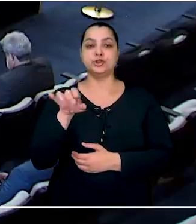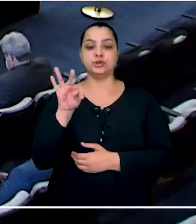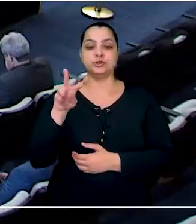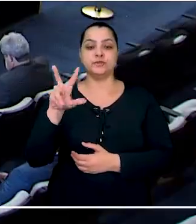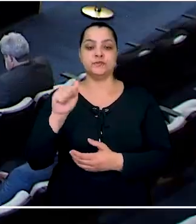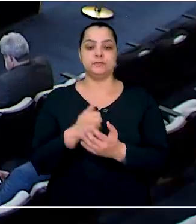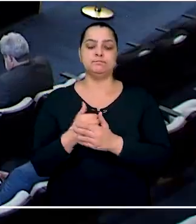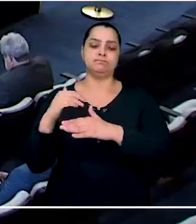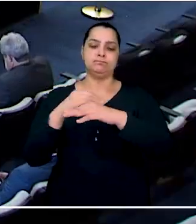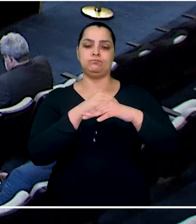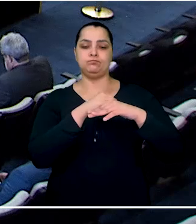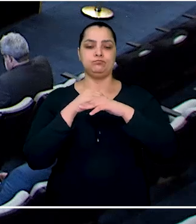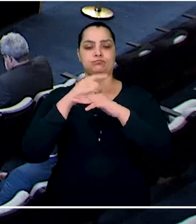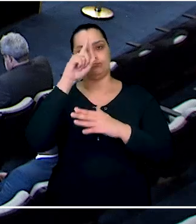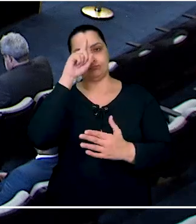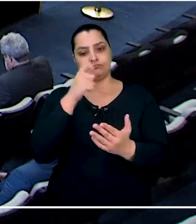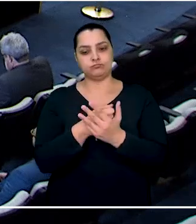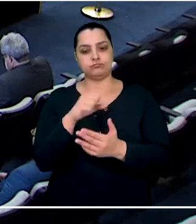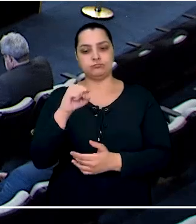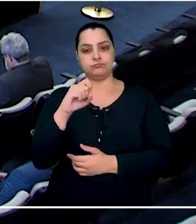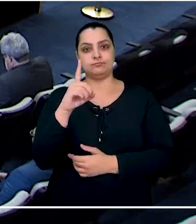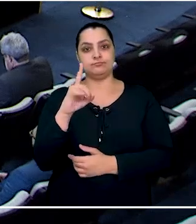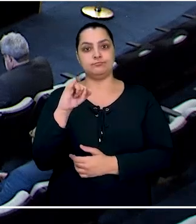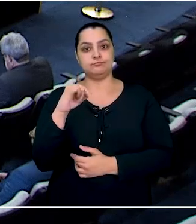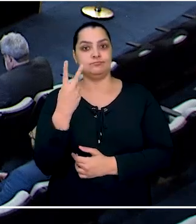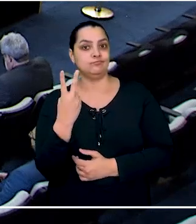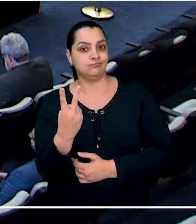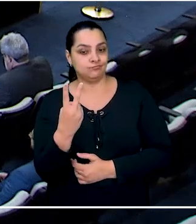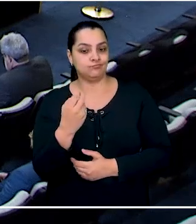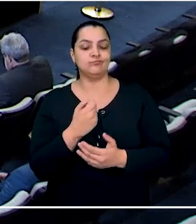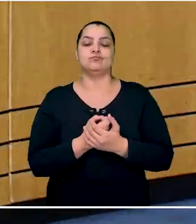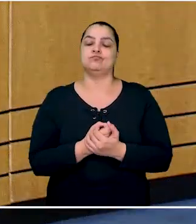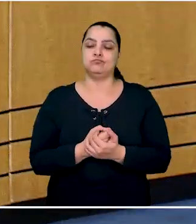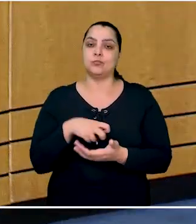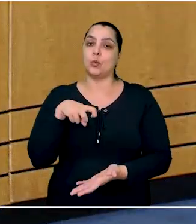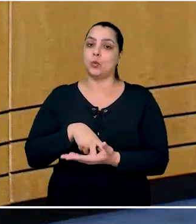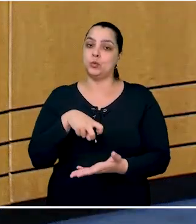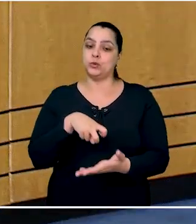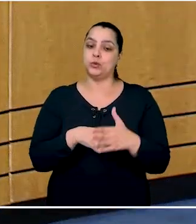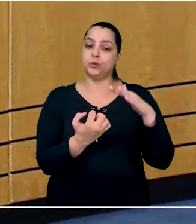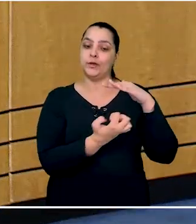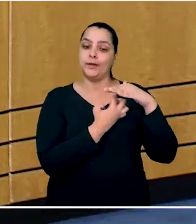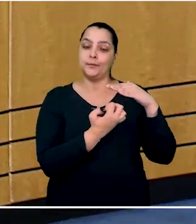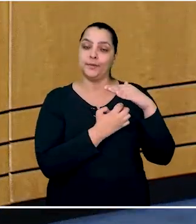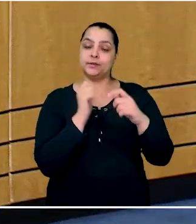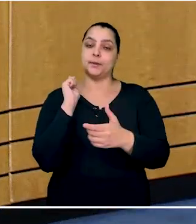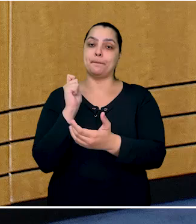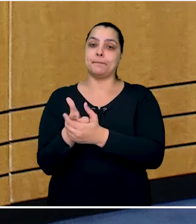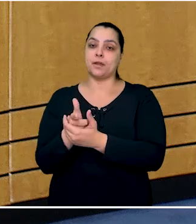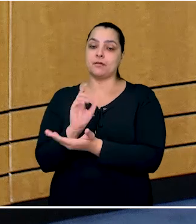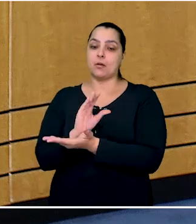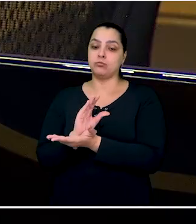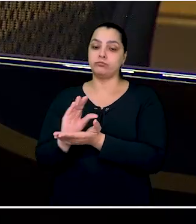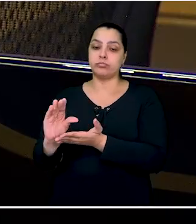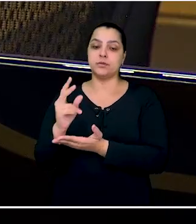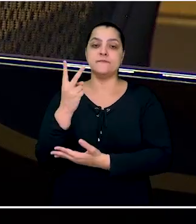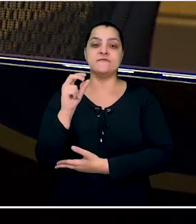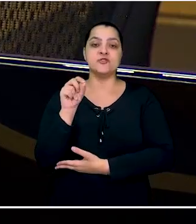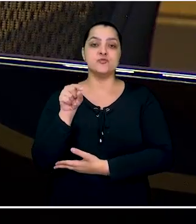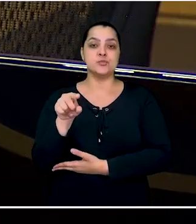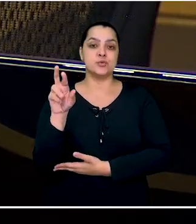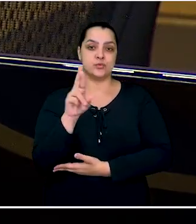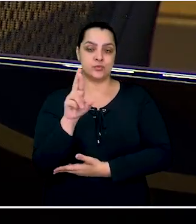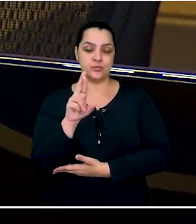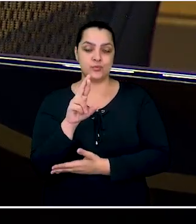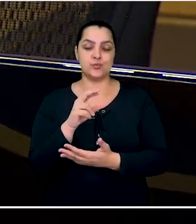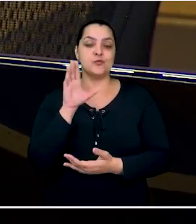objetiva. Por unanimidade, a seção 2 de dissídios individuais condenou a empresa de serviços a pagar a indenização de R$20